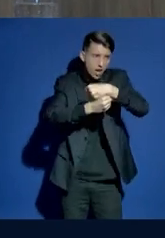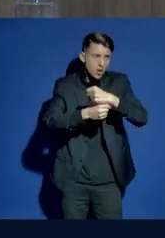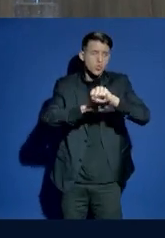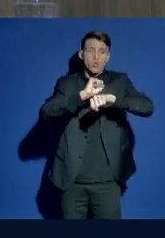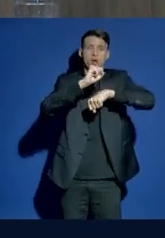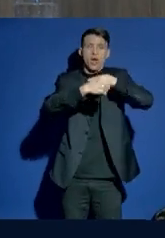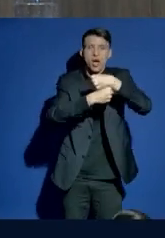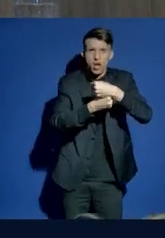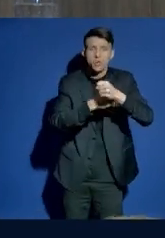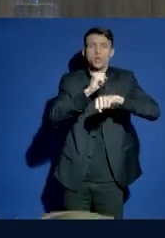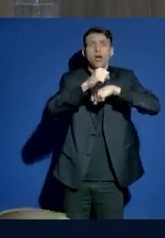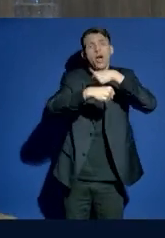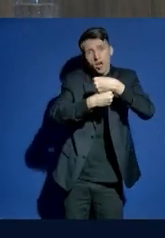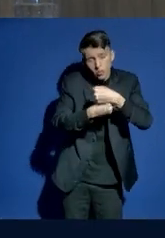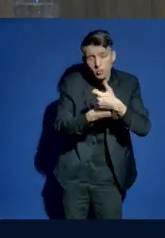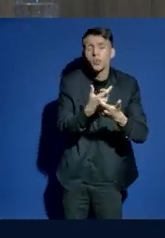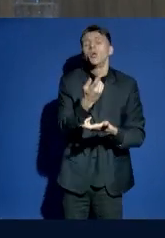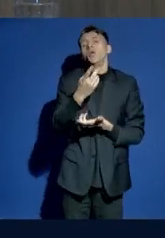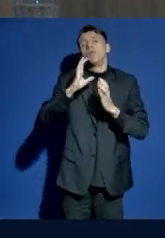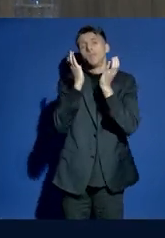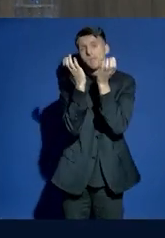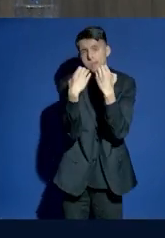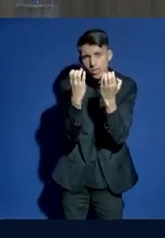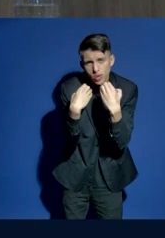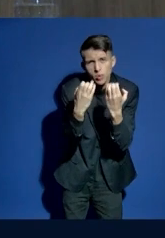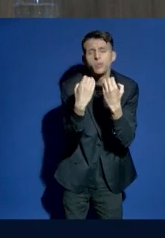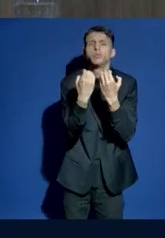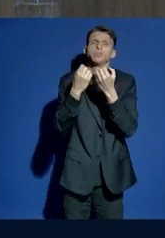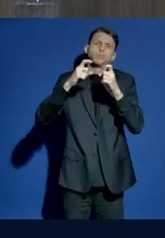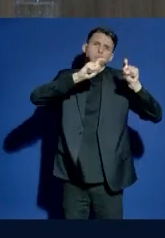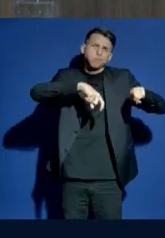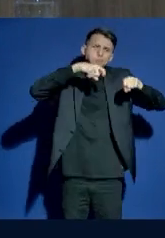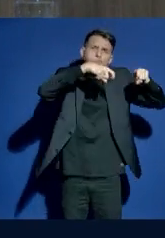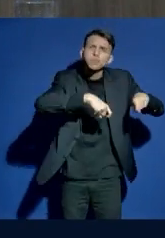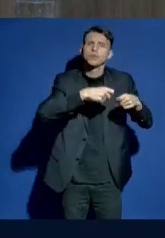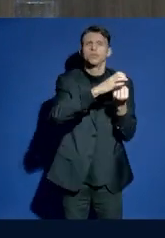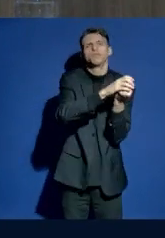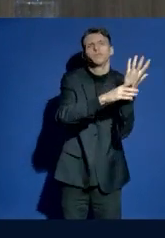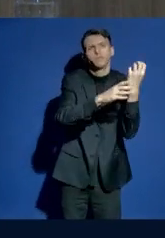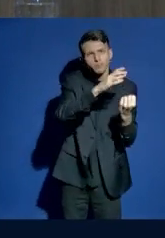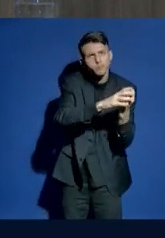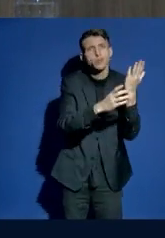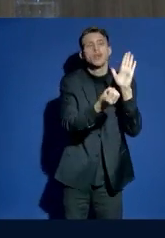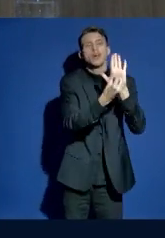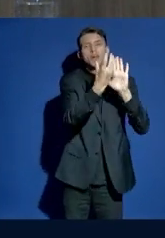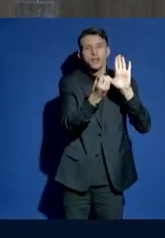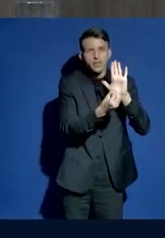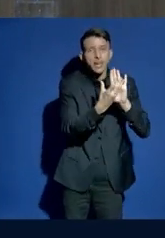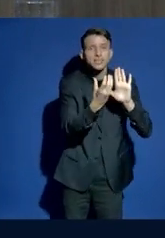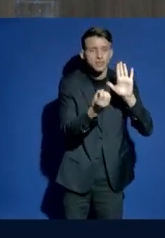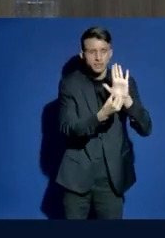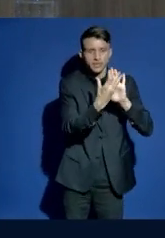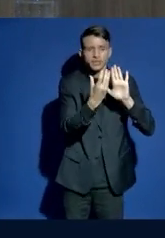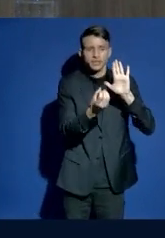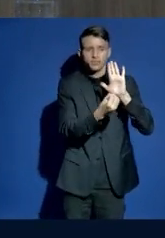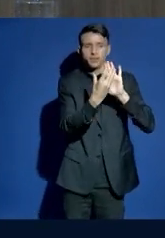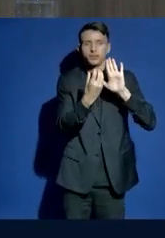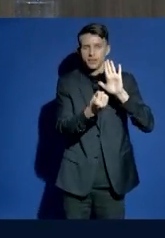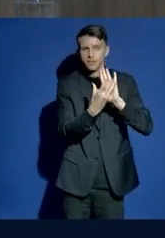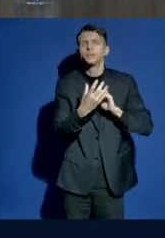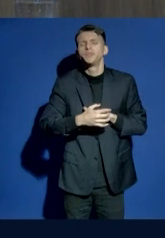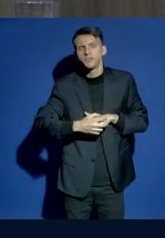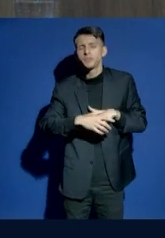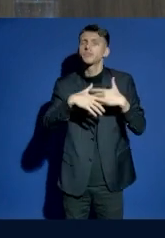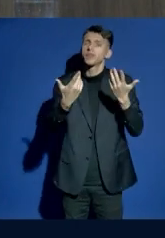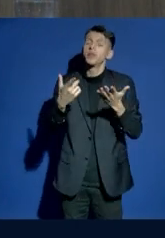preço mínimo, porque o milho era produzido em abundância, não se agregava valor. Todo mundo aqui subsidiava esse milho usava a infraestrutura logística do país,